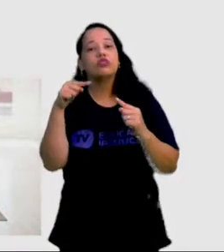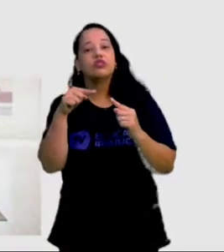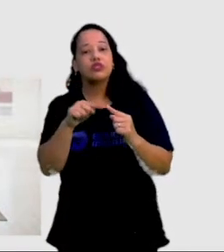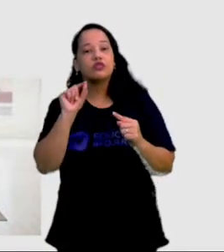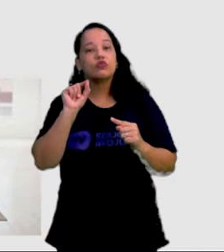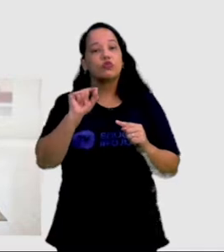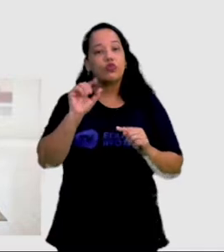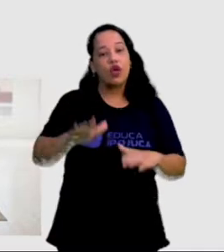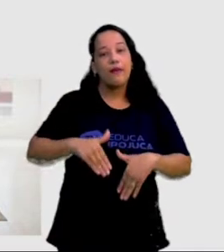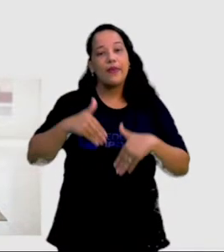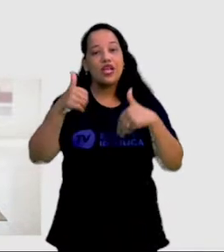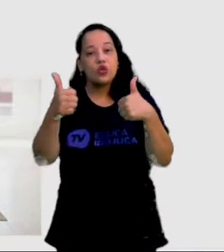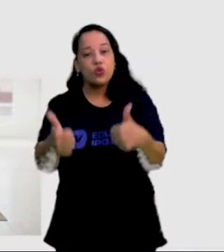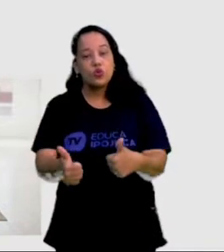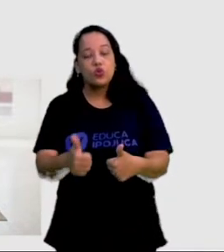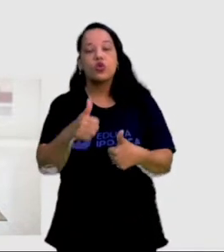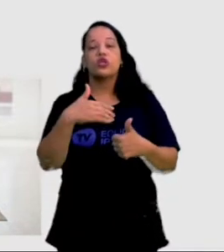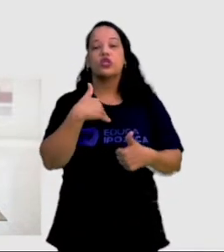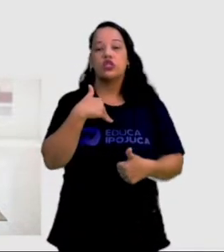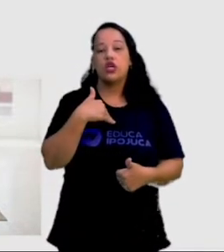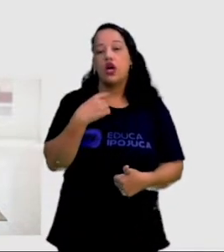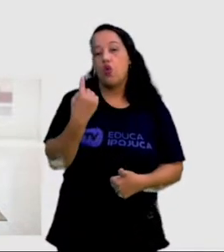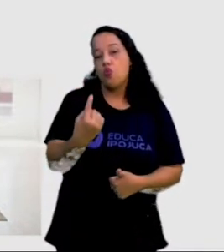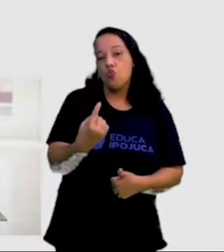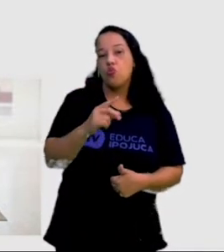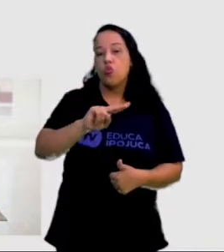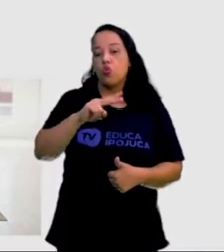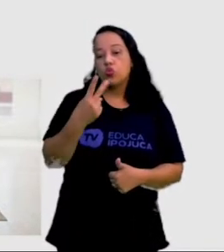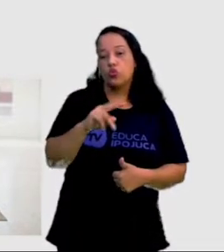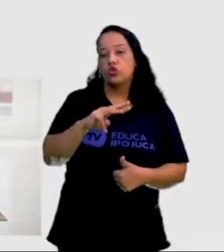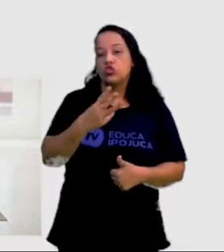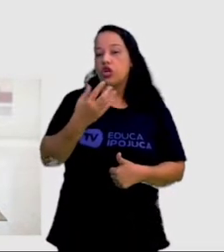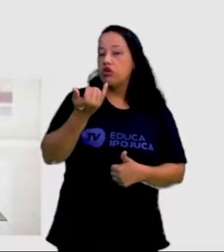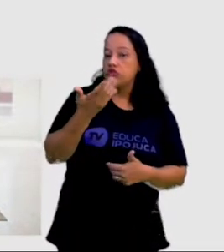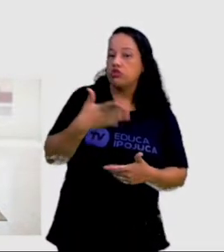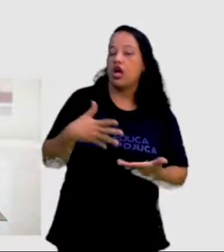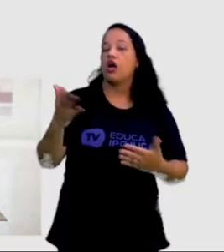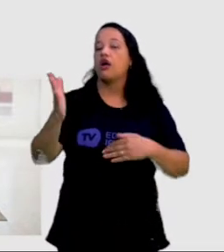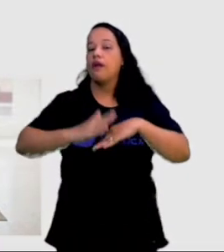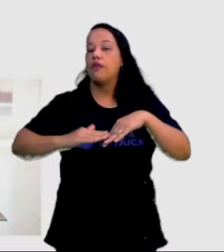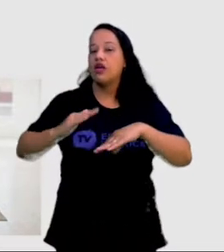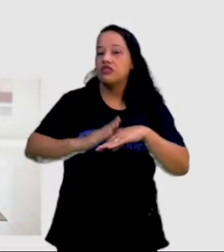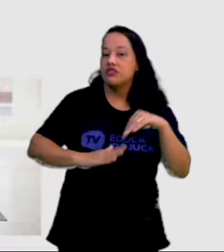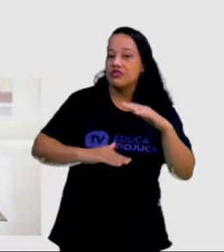a melhoria e a manutenção de um ou mais componentes da aptidão física.